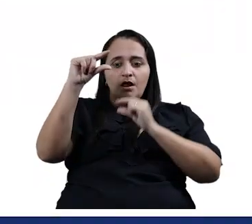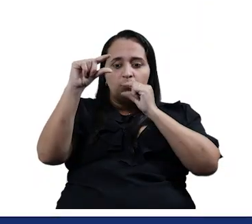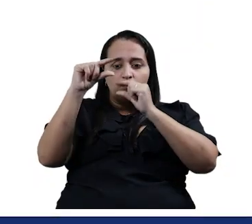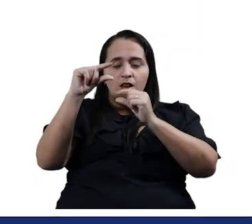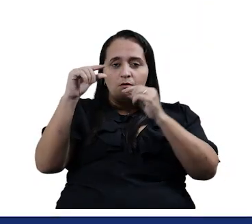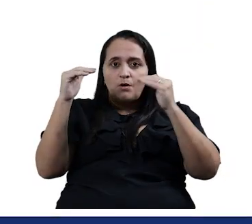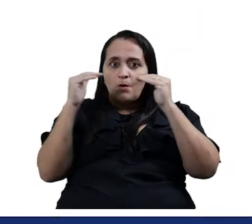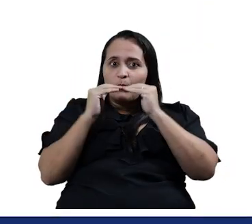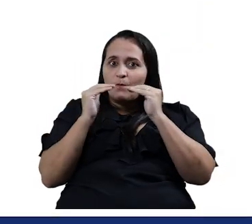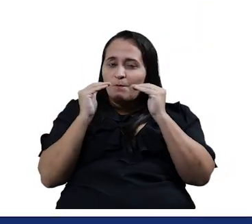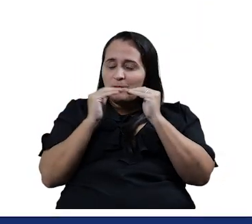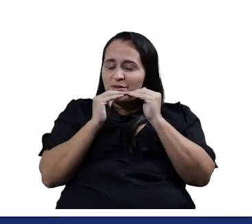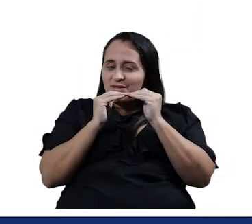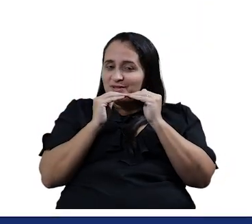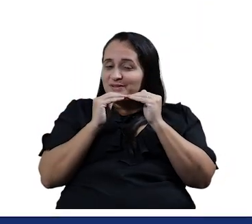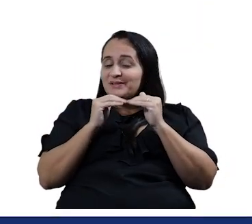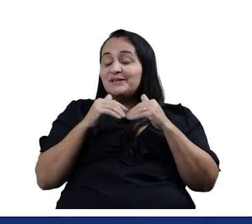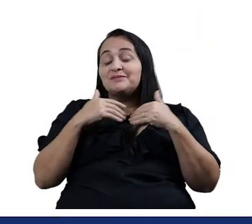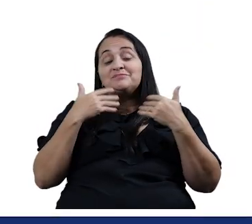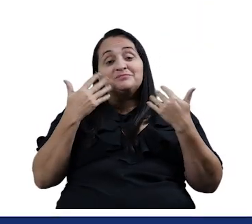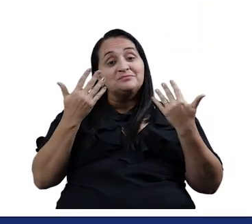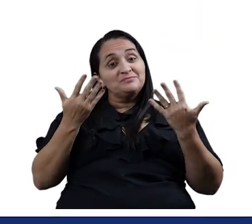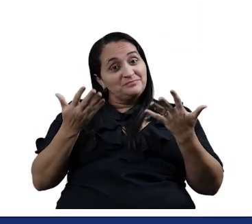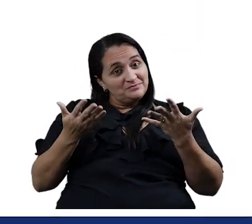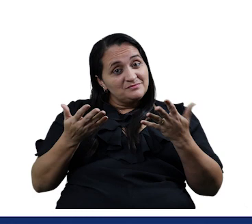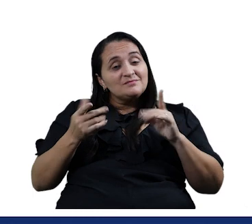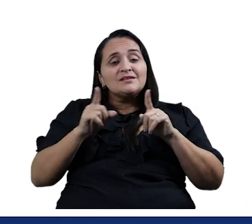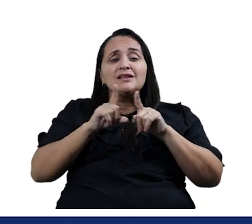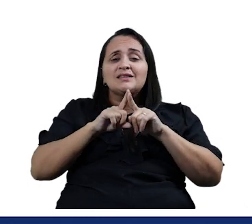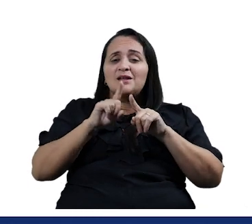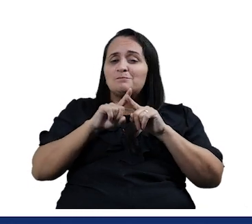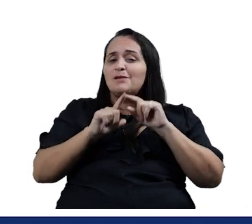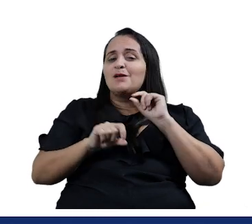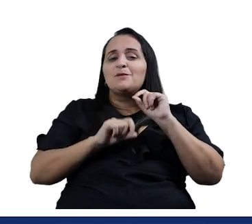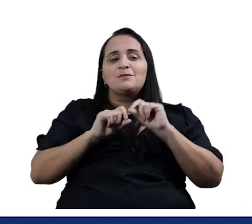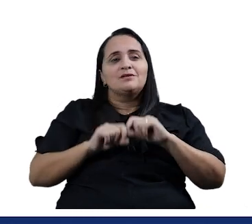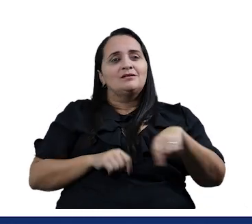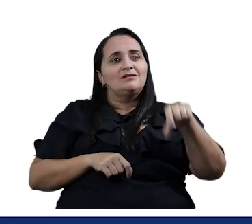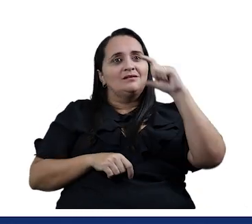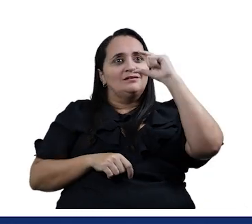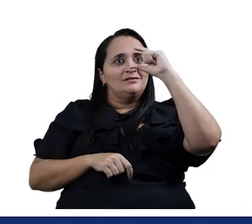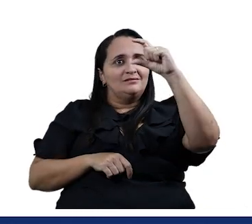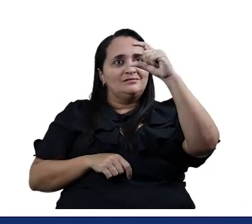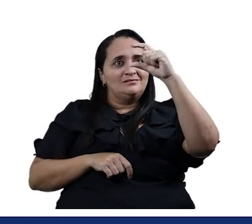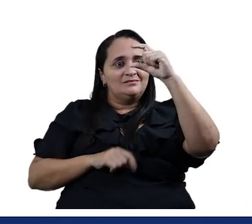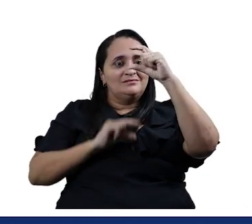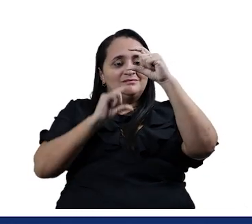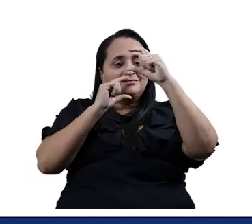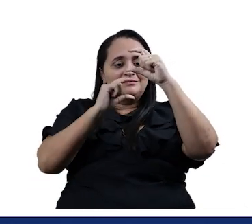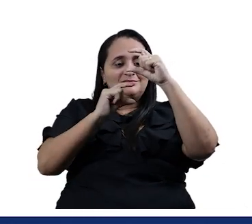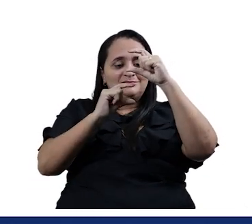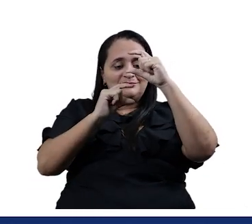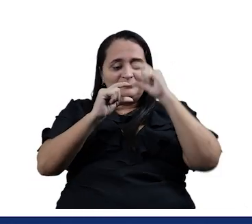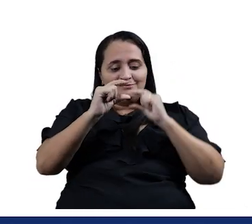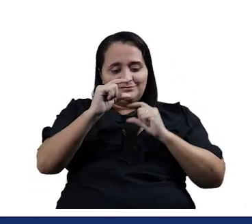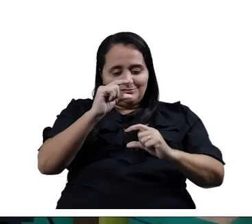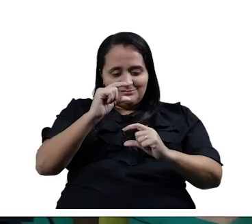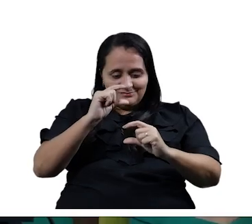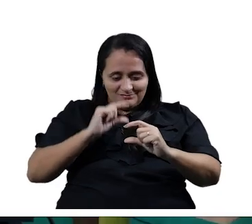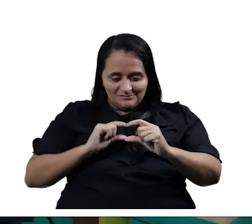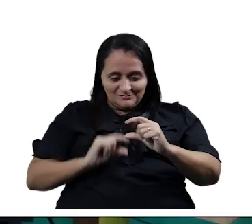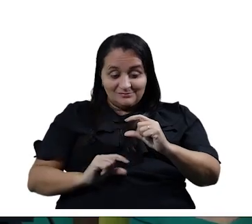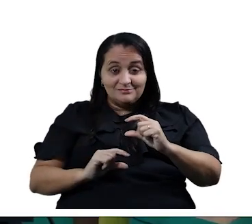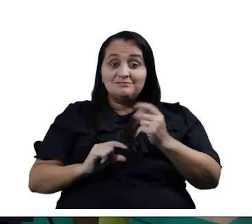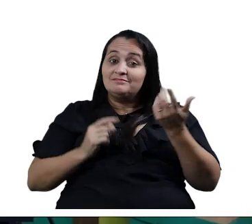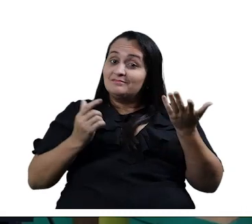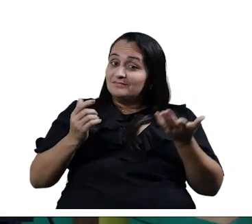na poesia é que ela é formada de versos e estrofes. E isso é algo tão